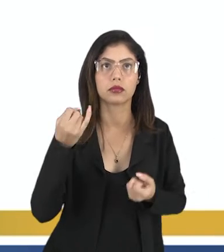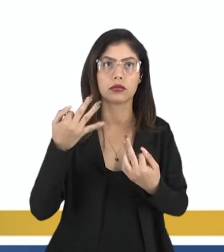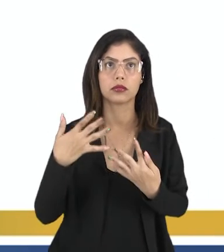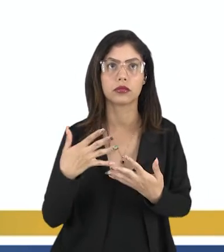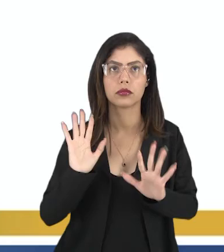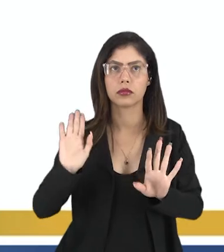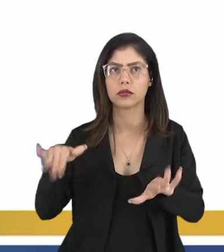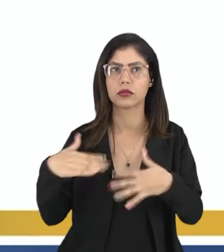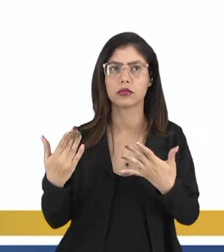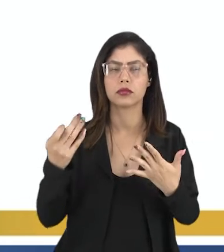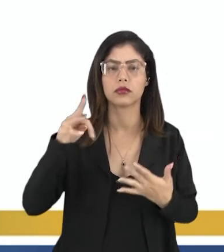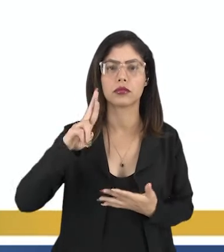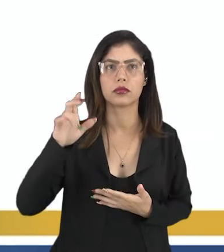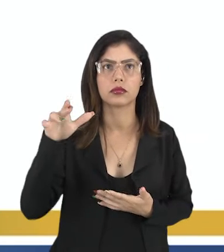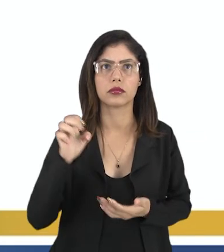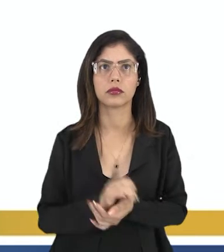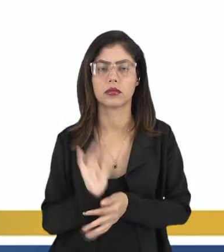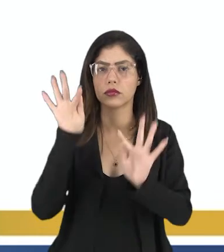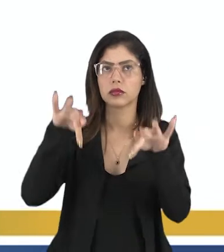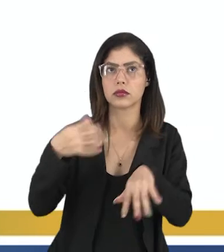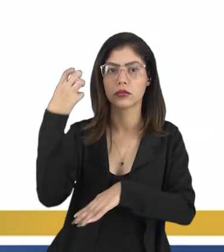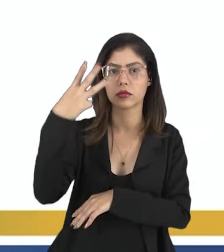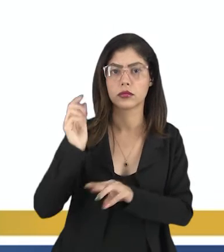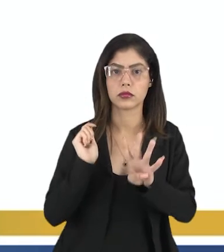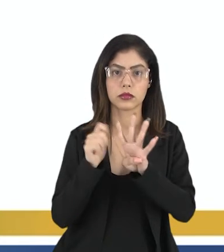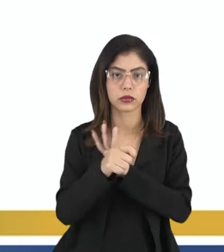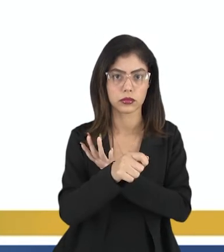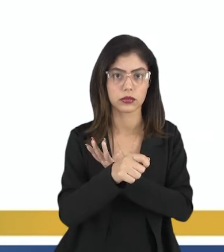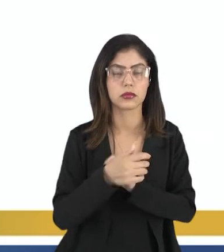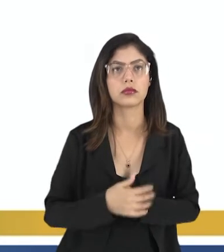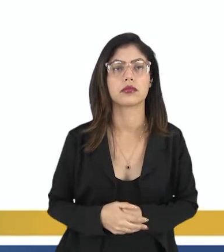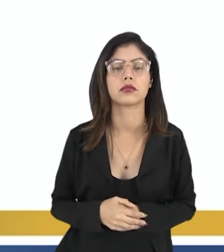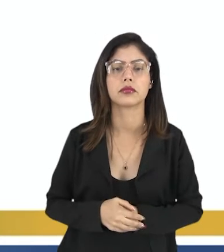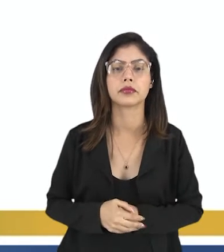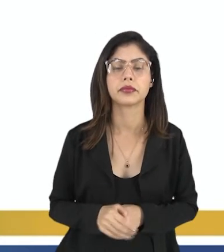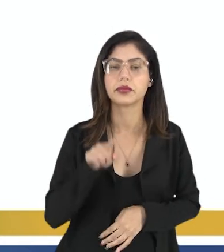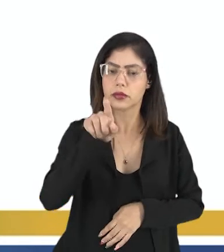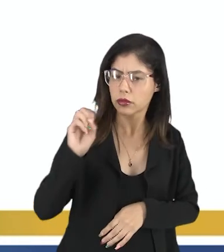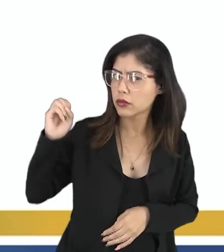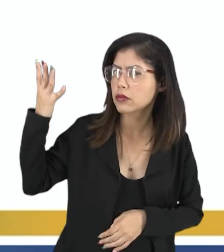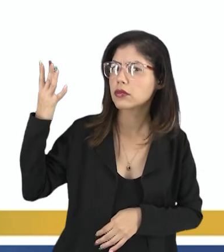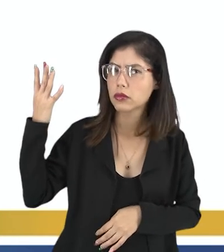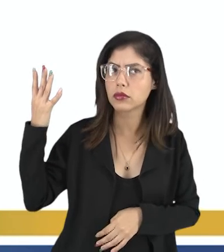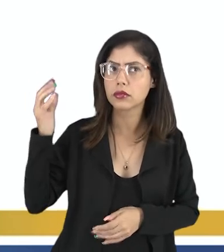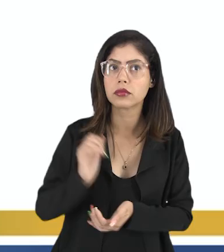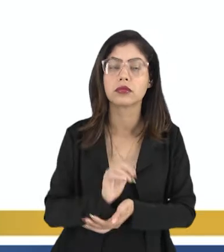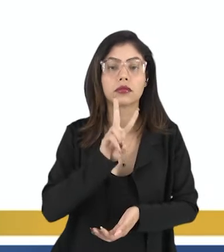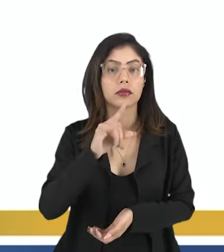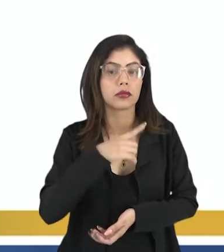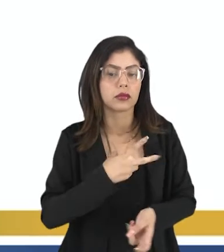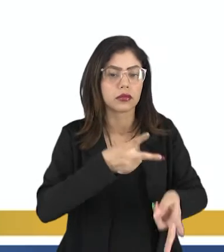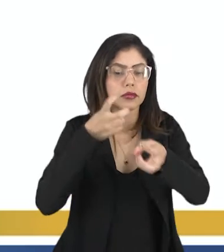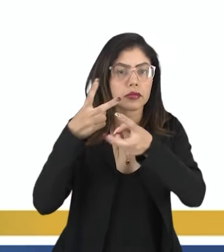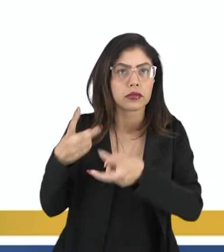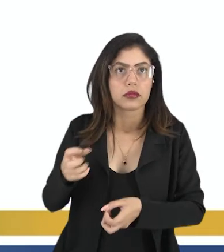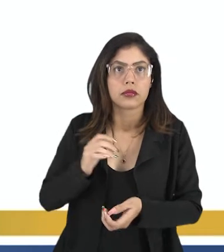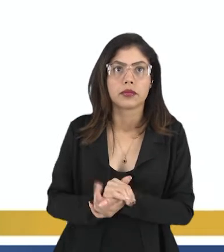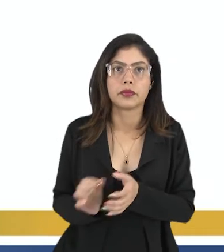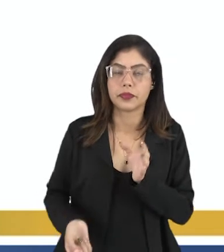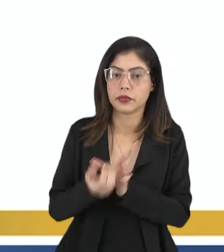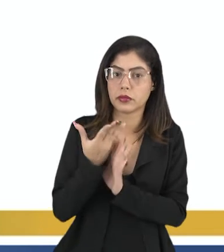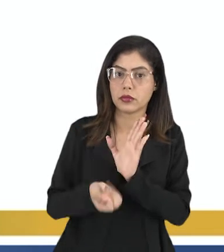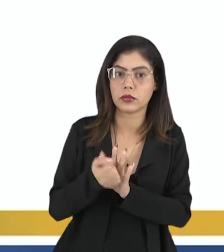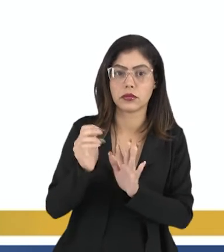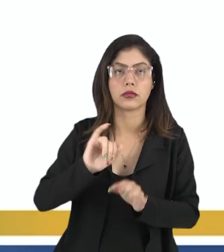é qual foi o montante no fim dos 3 meses. Então, nesse caso, vocês vão perceber que no